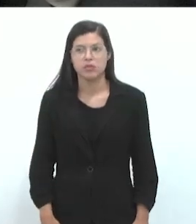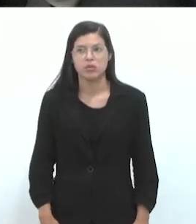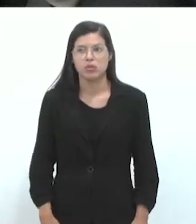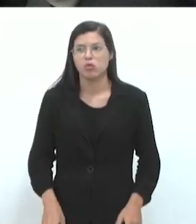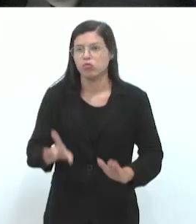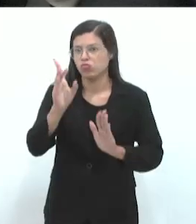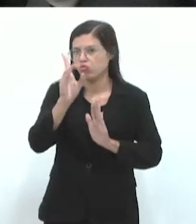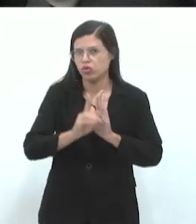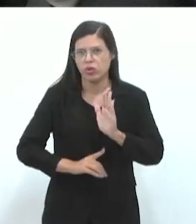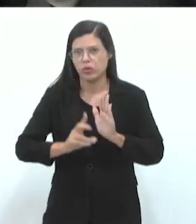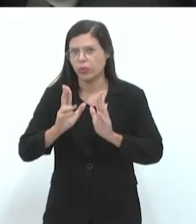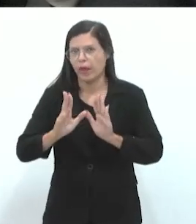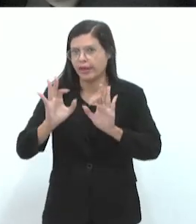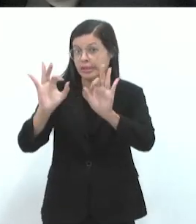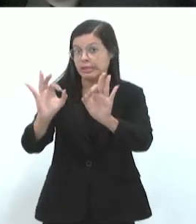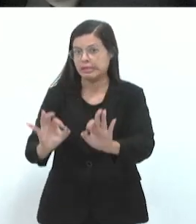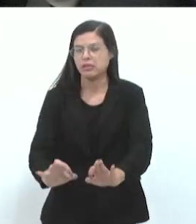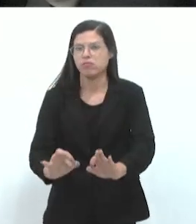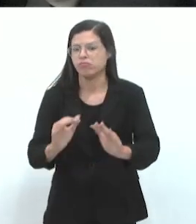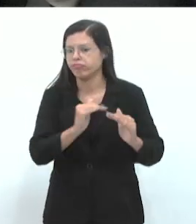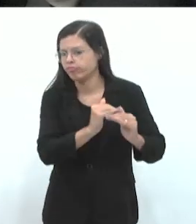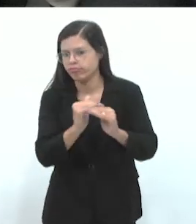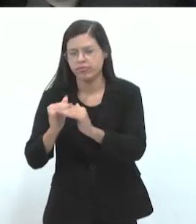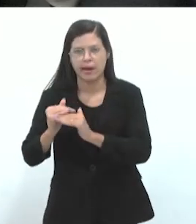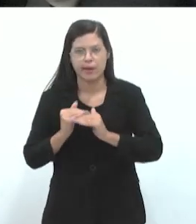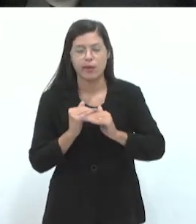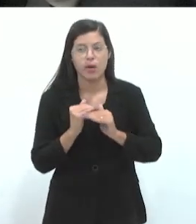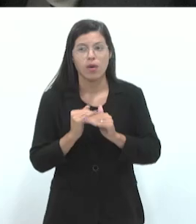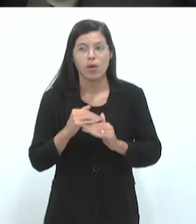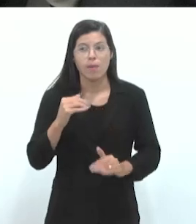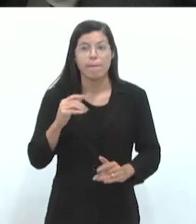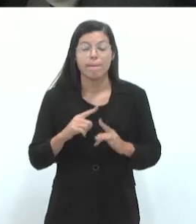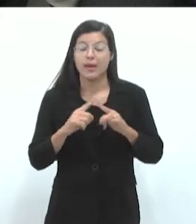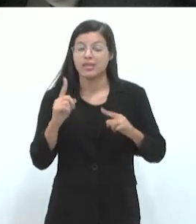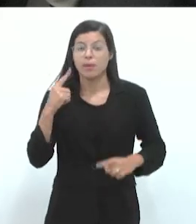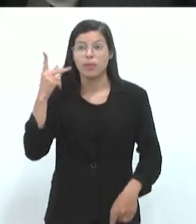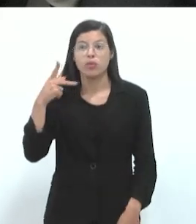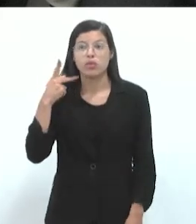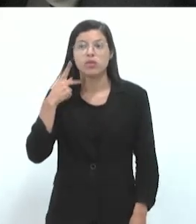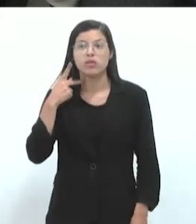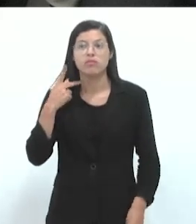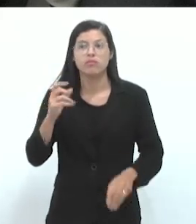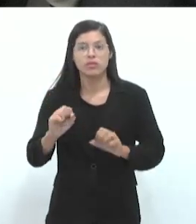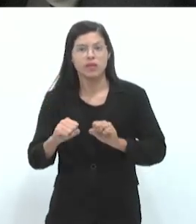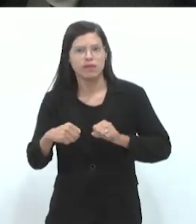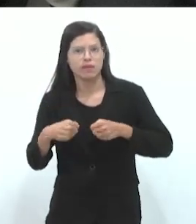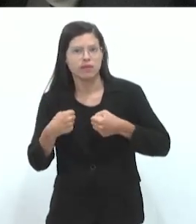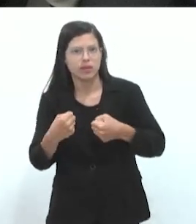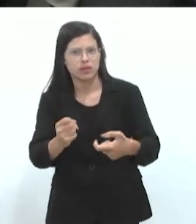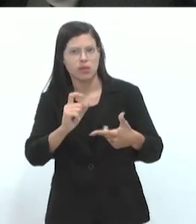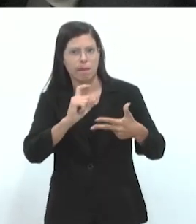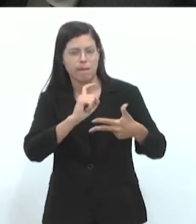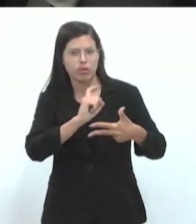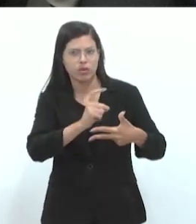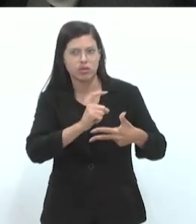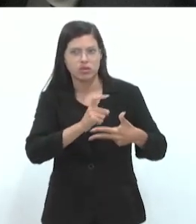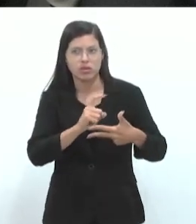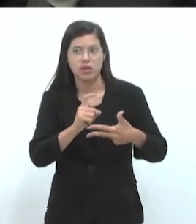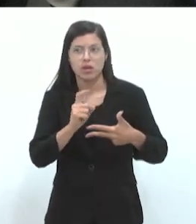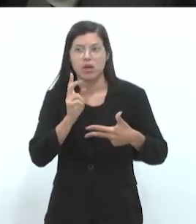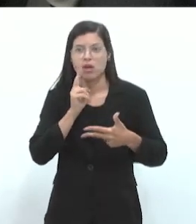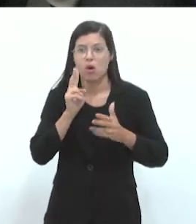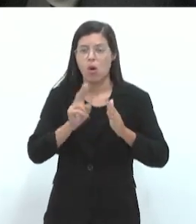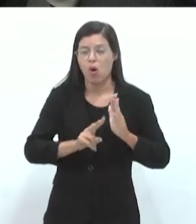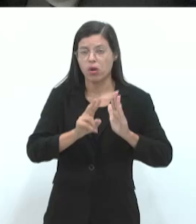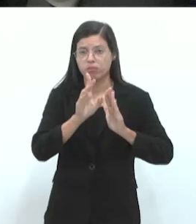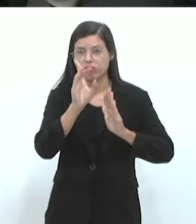ciência exata, exatamente por isso a Procuradoria se coloca no lugar, muitas vezes, de defesa do Poder Executivo. Ela olha o direito e